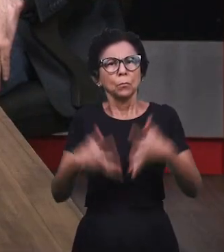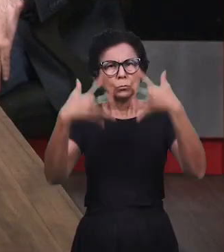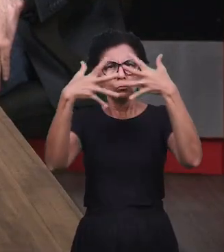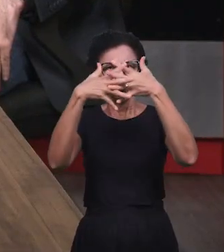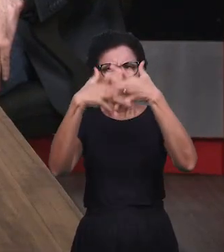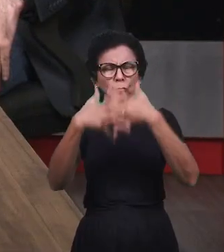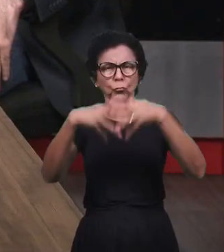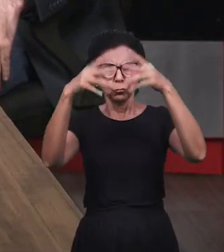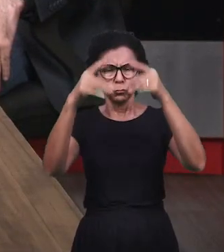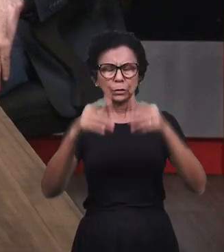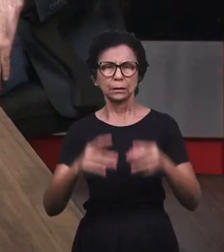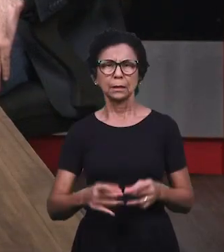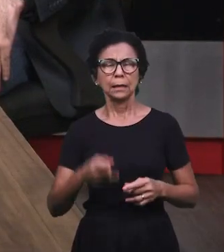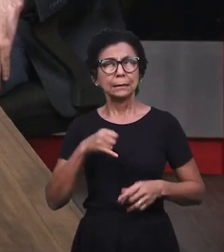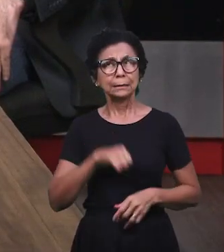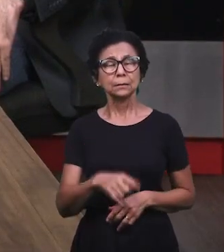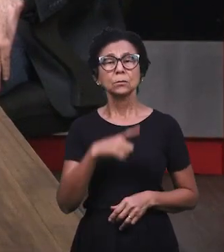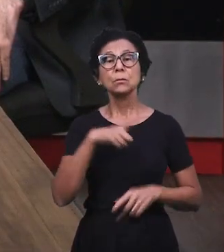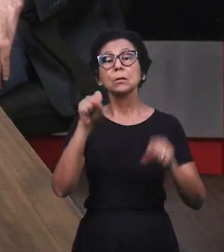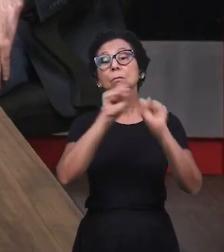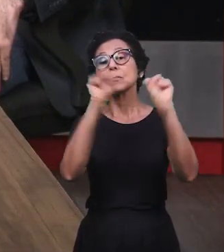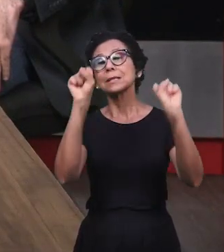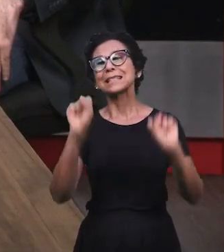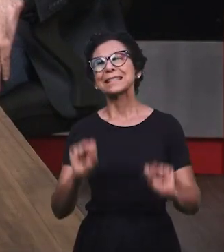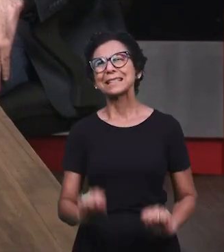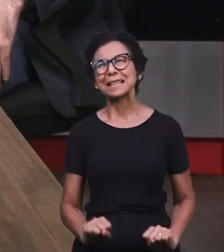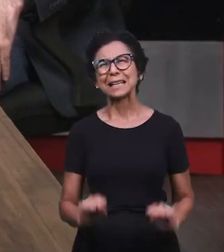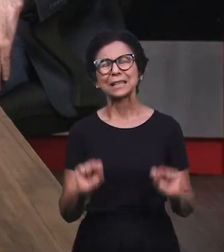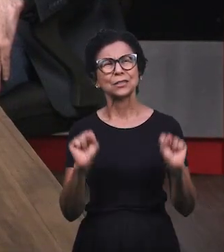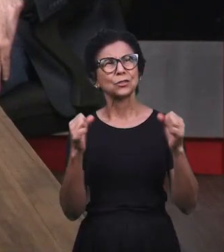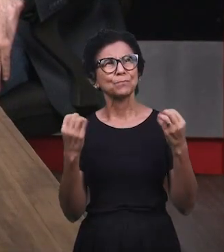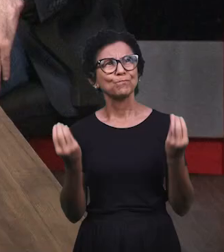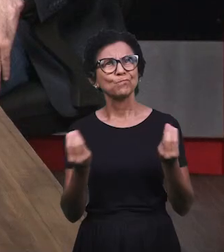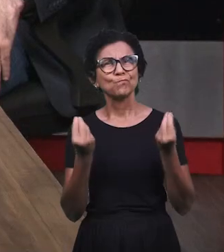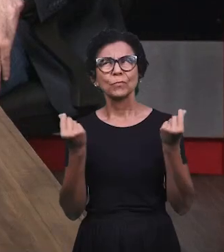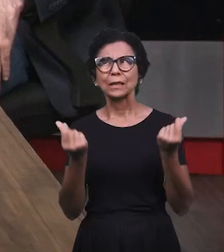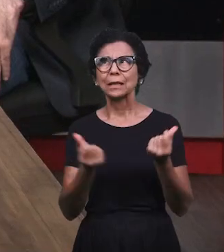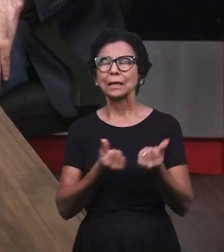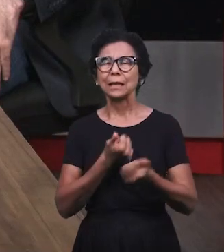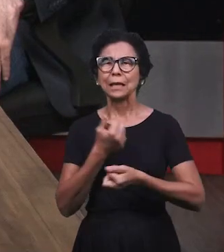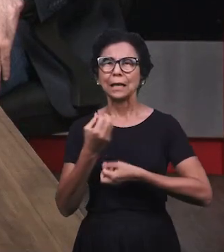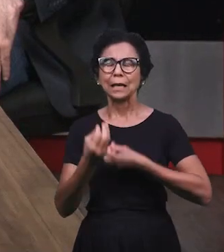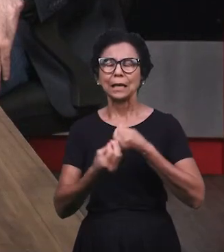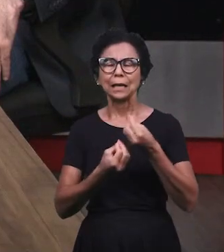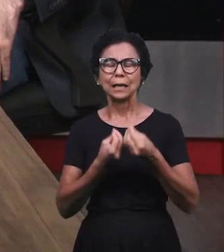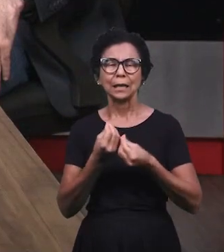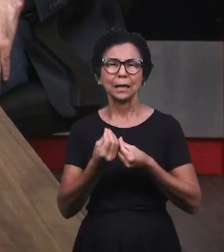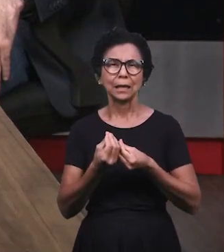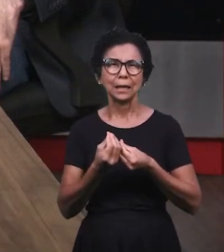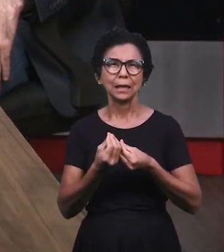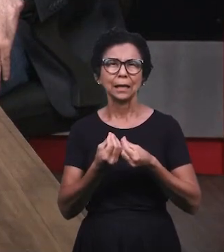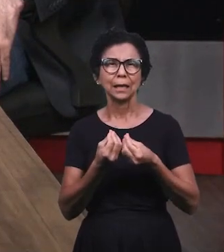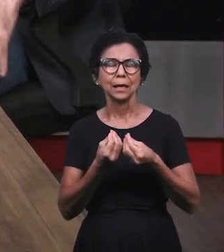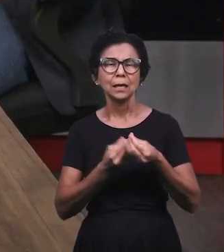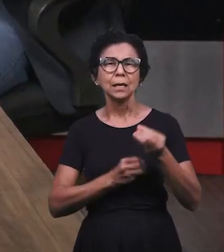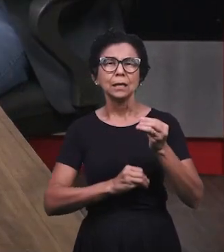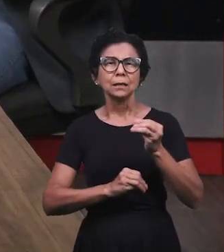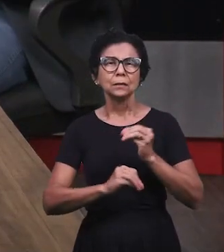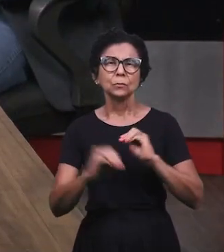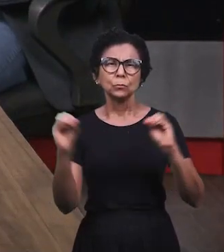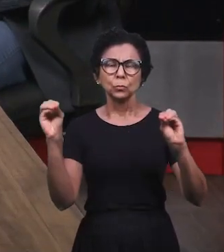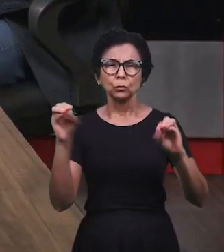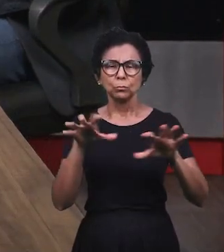Se eu tenho um sistema complexamente constituído, em que cada parte